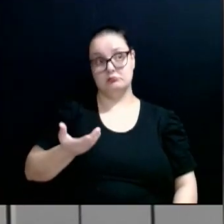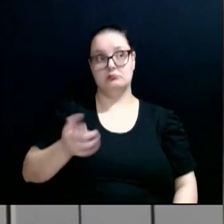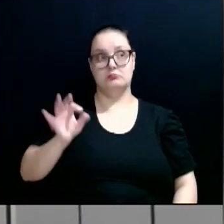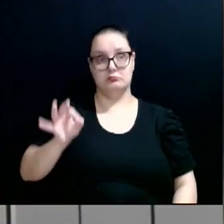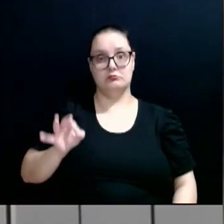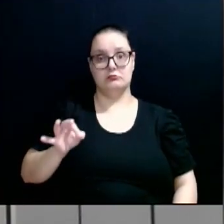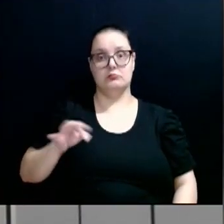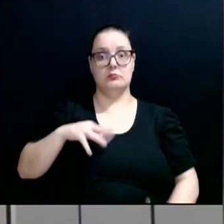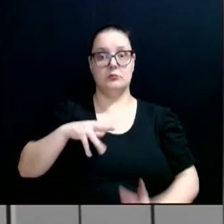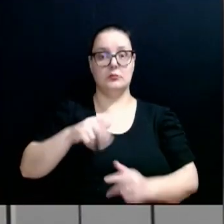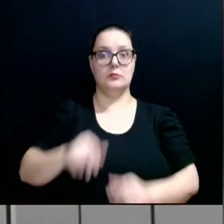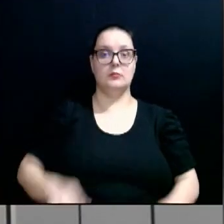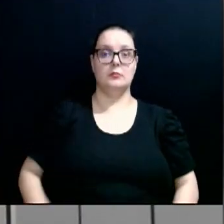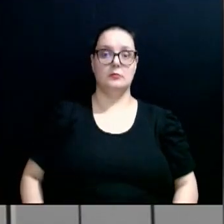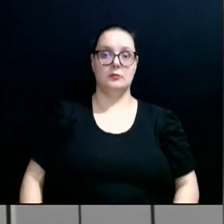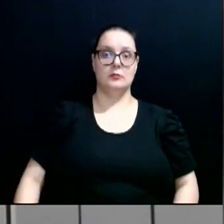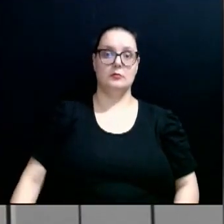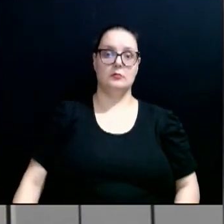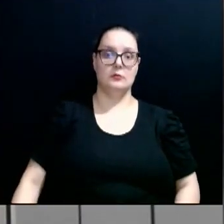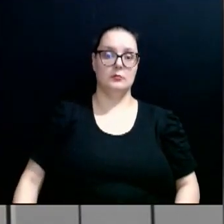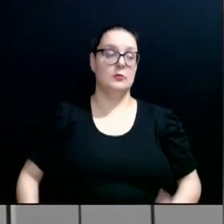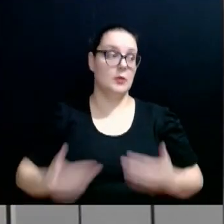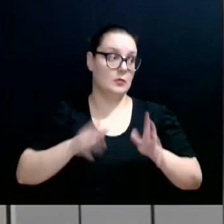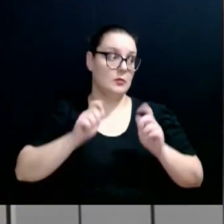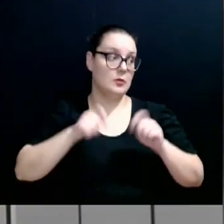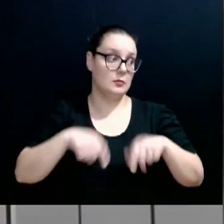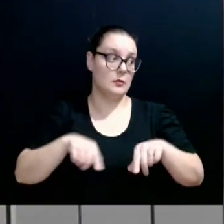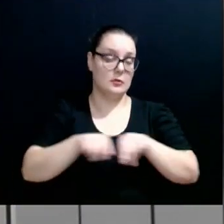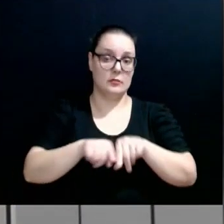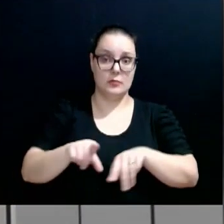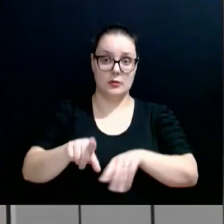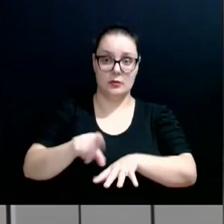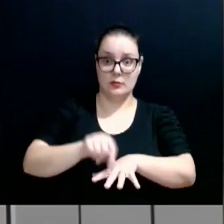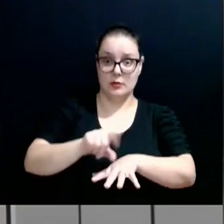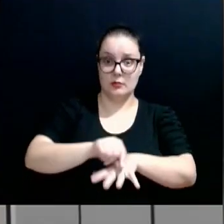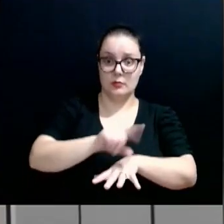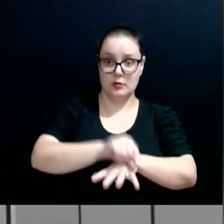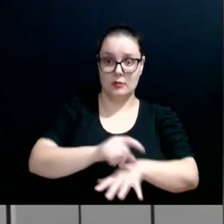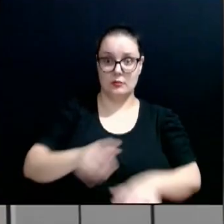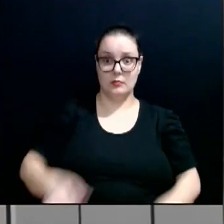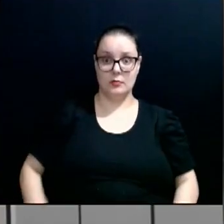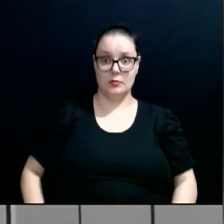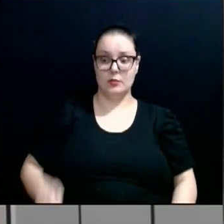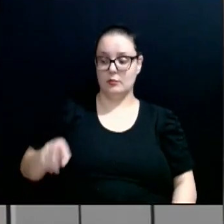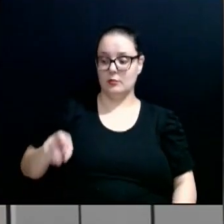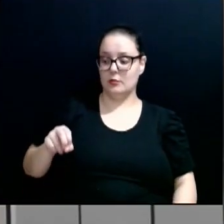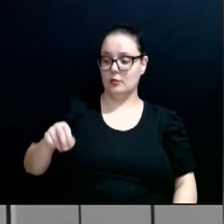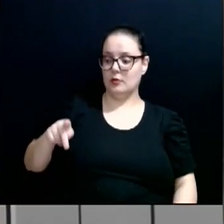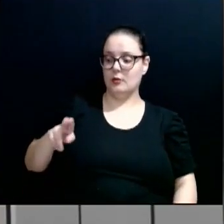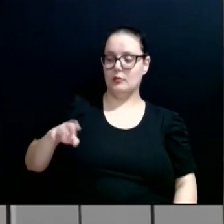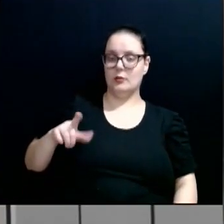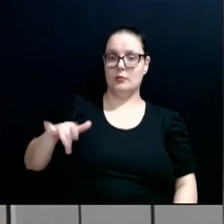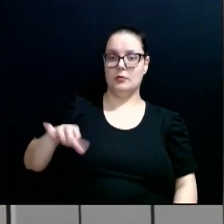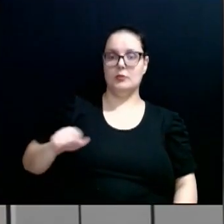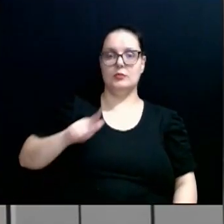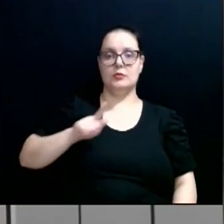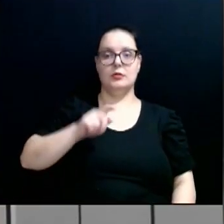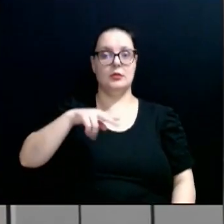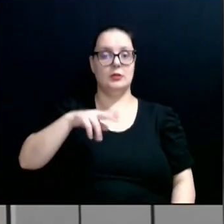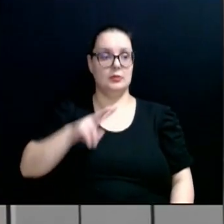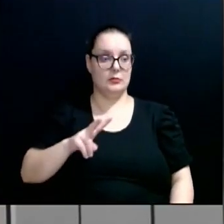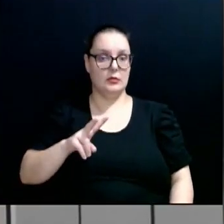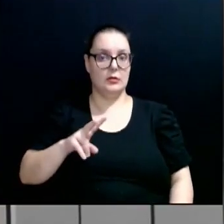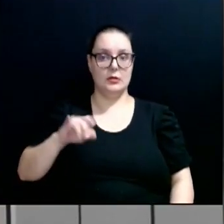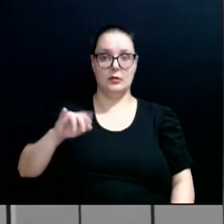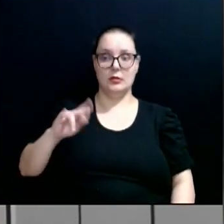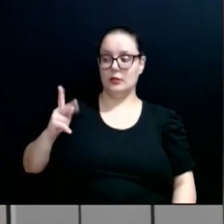E se isso abre espaço também para alternativas, né, de propulsão, como o GNV, como o hidrogênio. E outra pergunta, o que